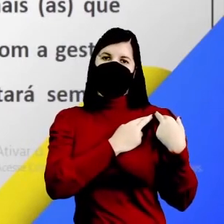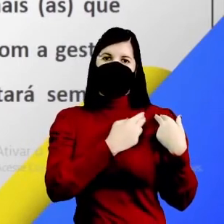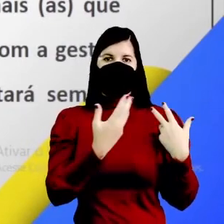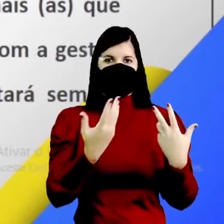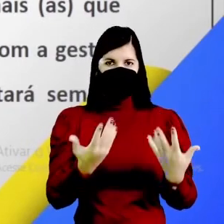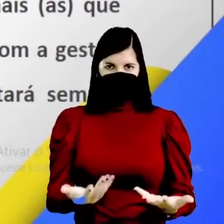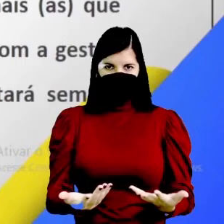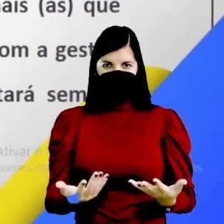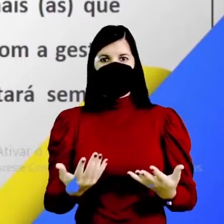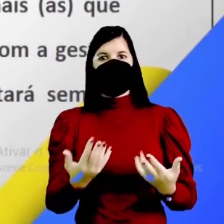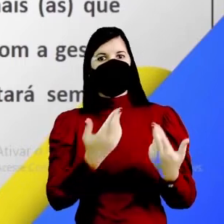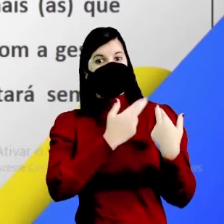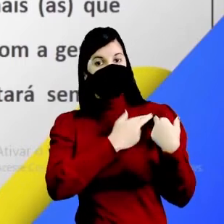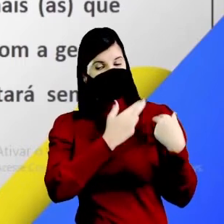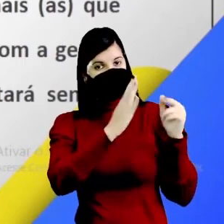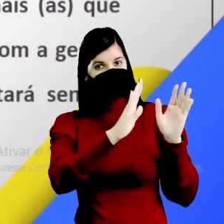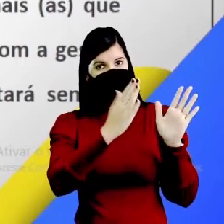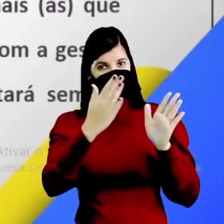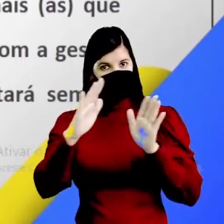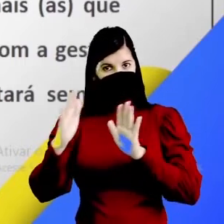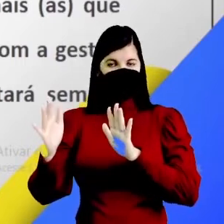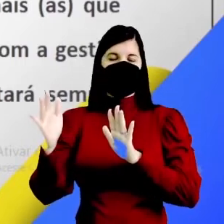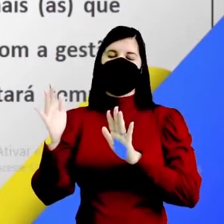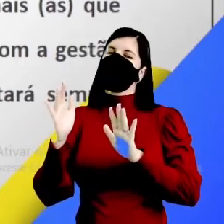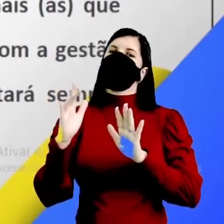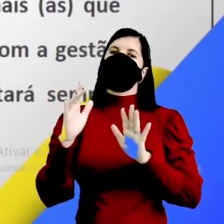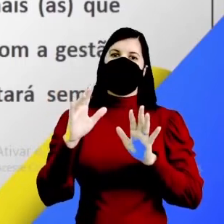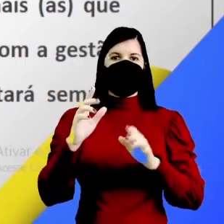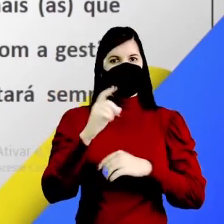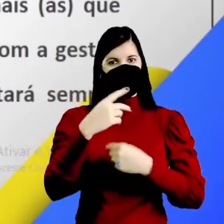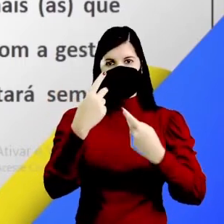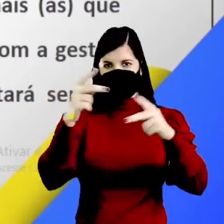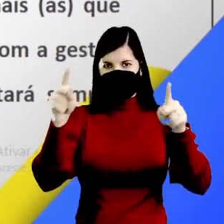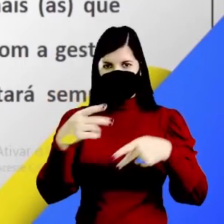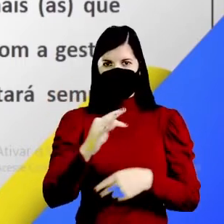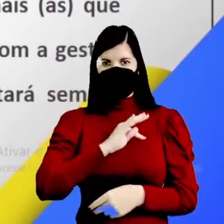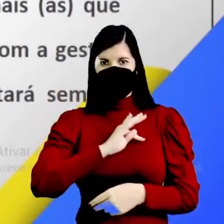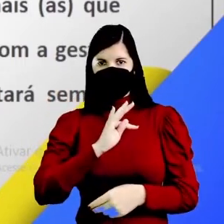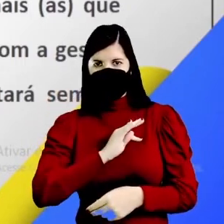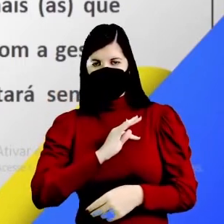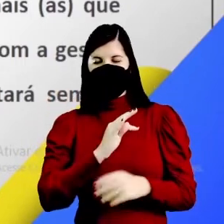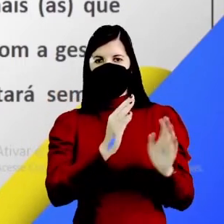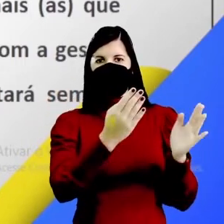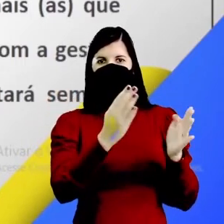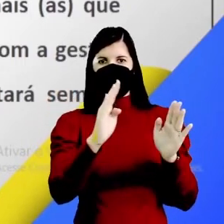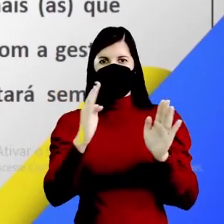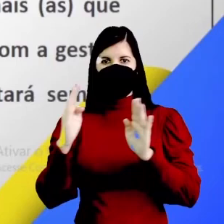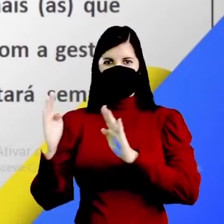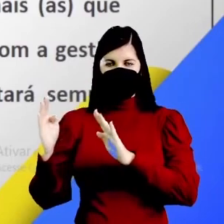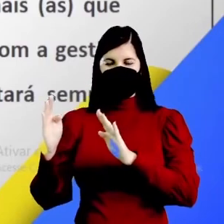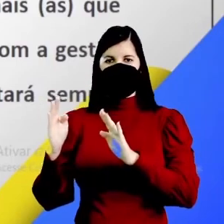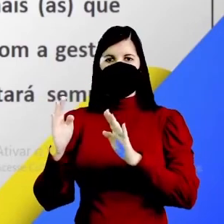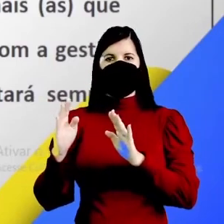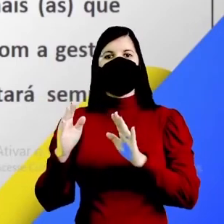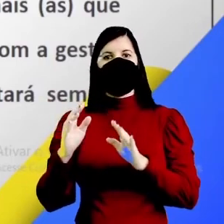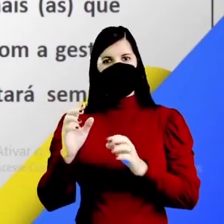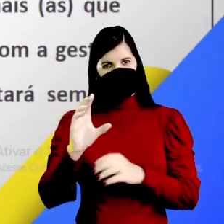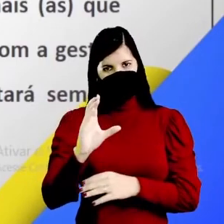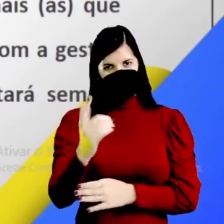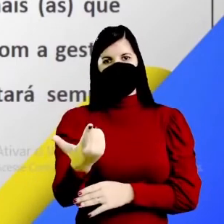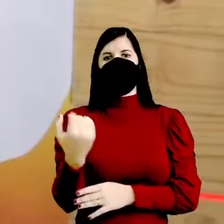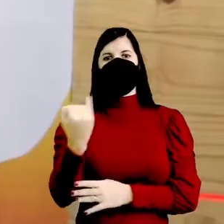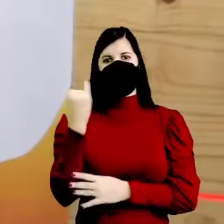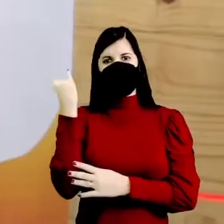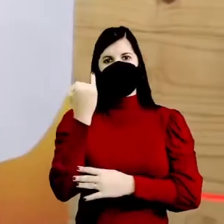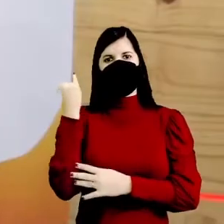a responsabilidade do bibliotecário, da bibliotecária e de vocês, técnicos em biblioteconomia. Então, assim, não resta dúvida que é